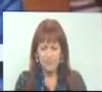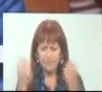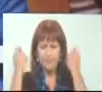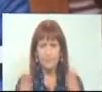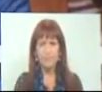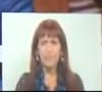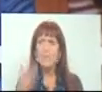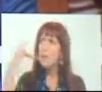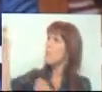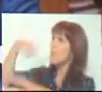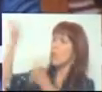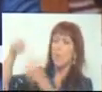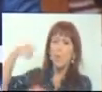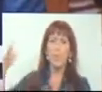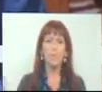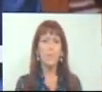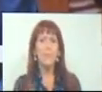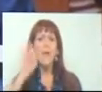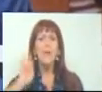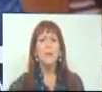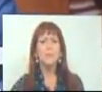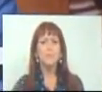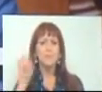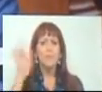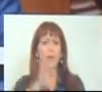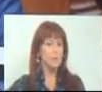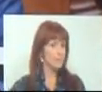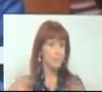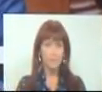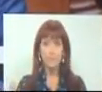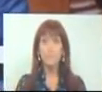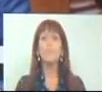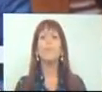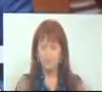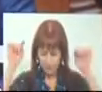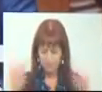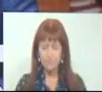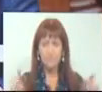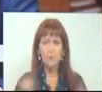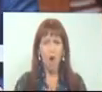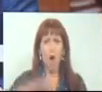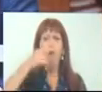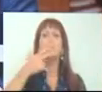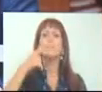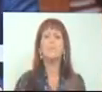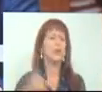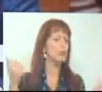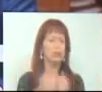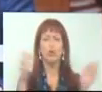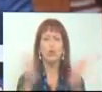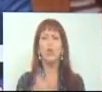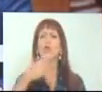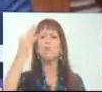investir, de exportar. Senhora Presidente, senhoras e senhores deputados, esta é a hora da verdade para